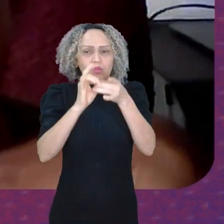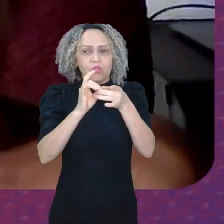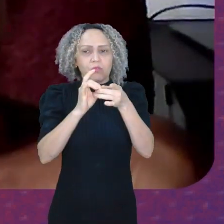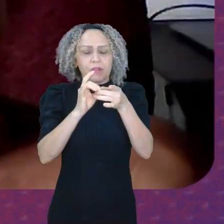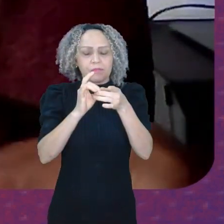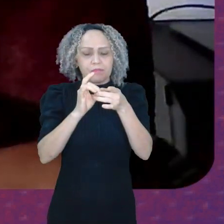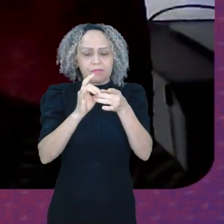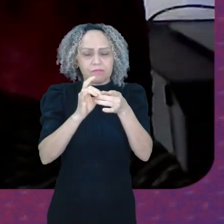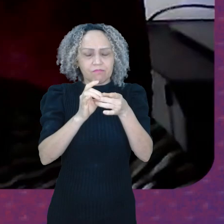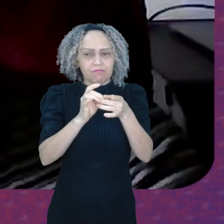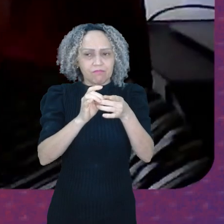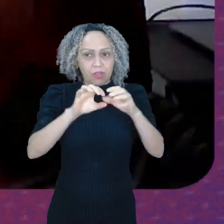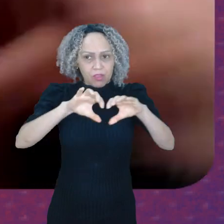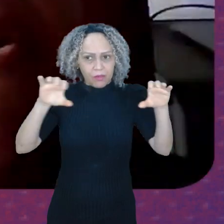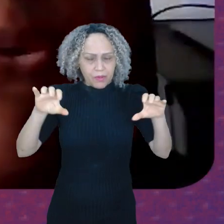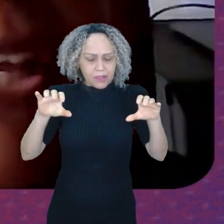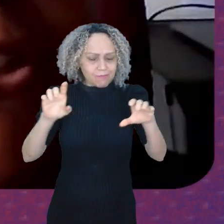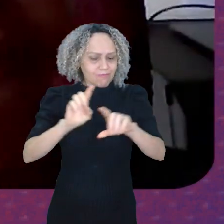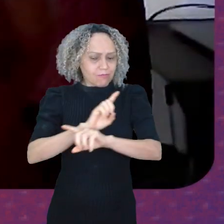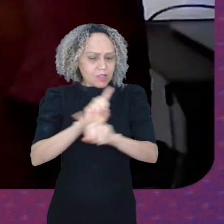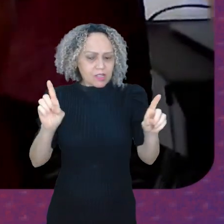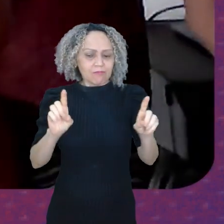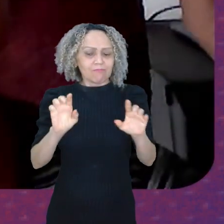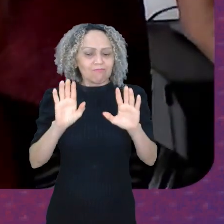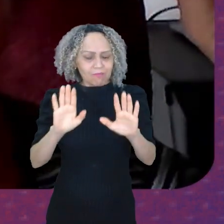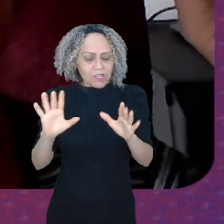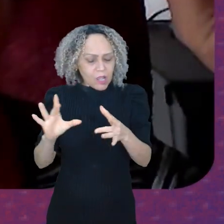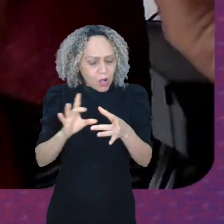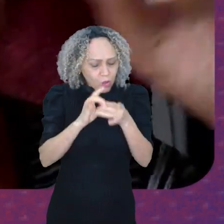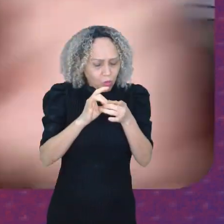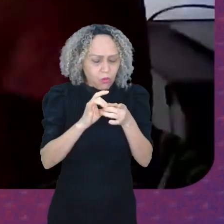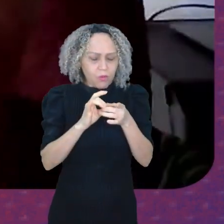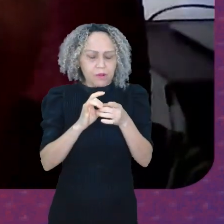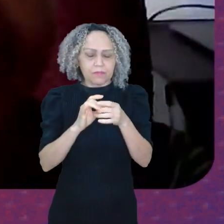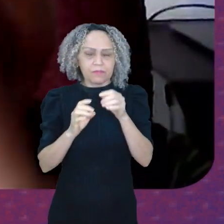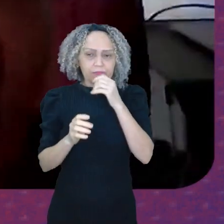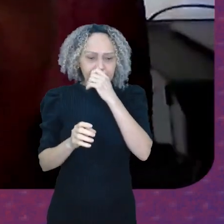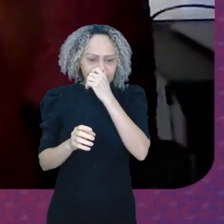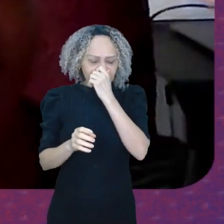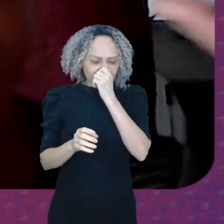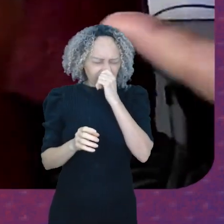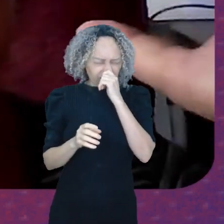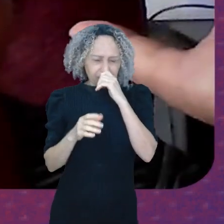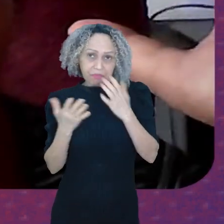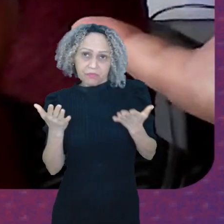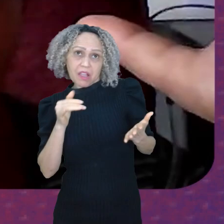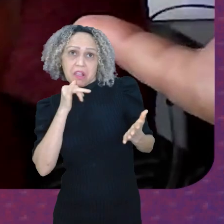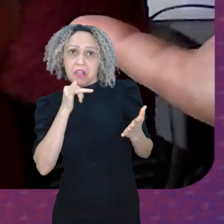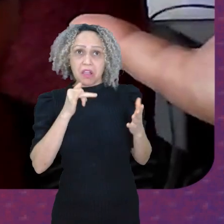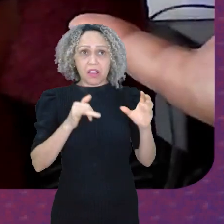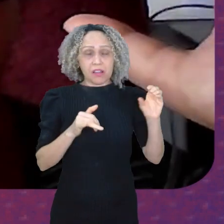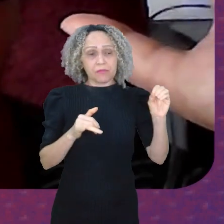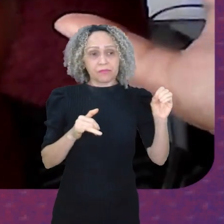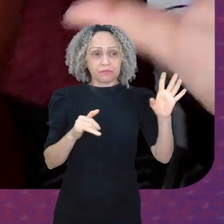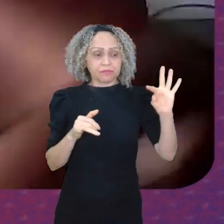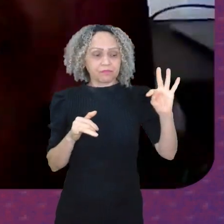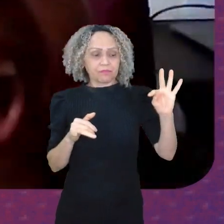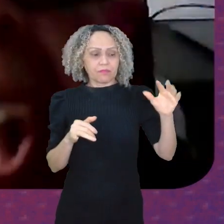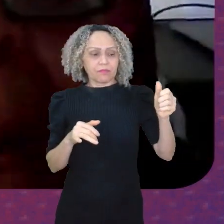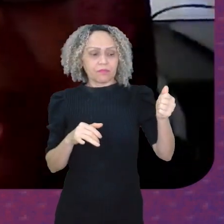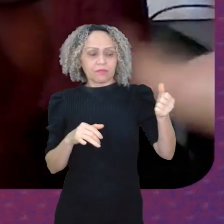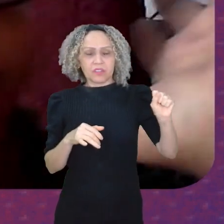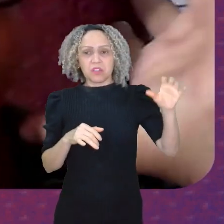caracterizá-la como o perigo da divisão, vai aumentar o racismo no Brasil,